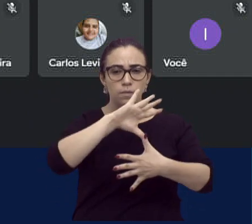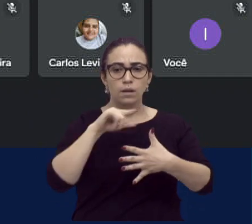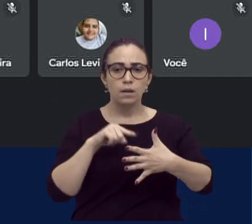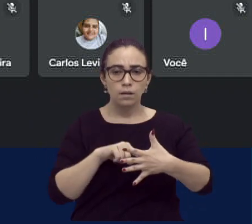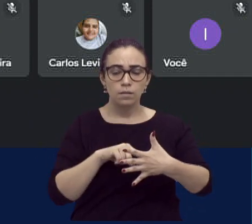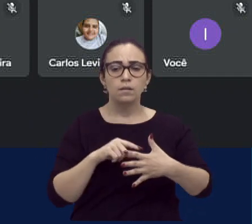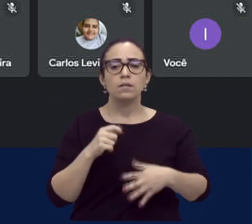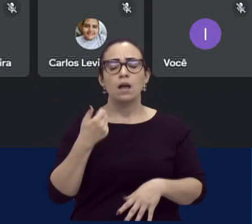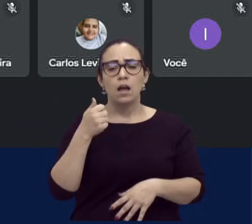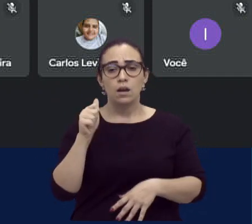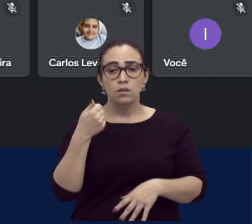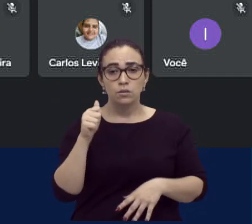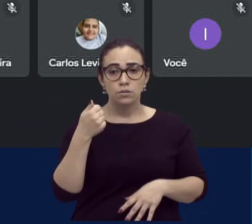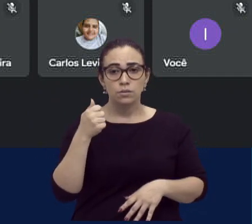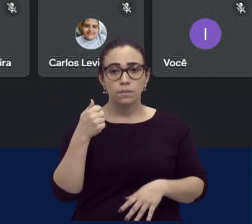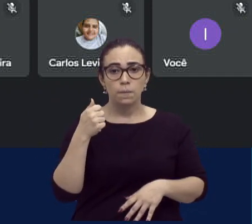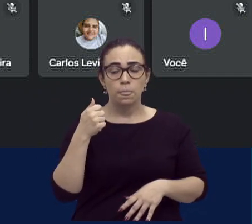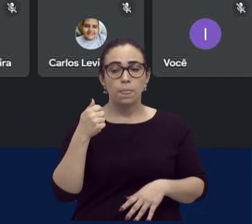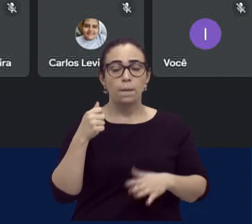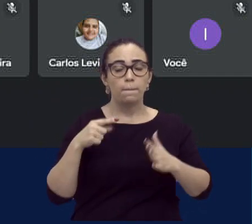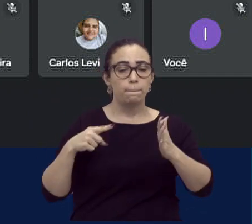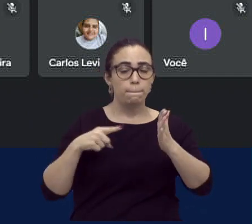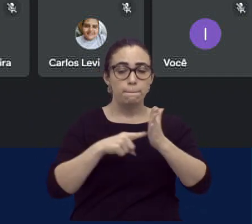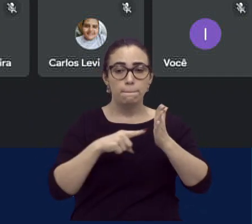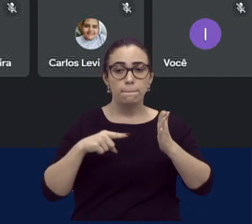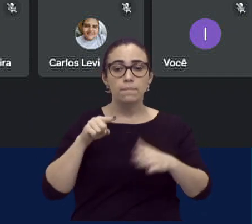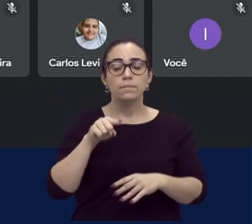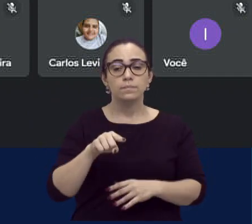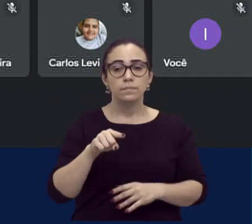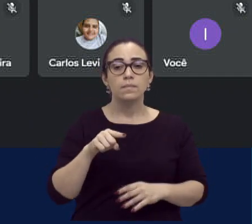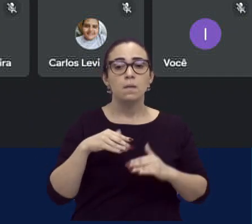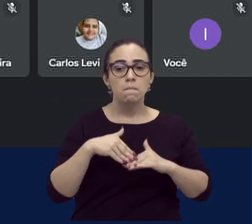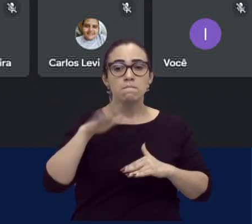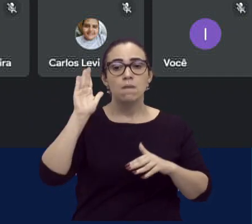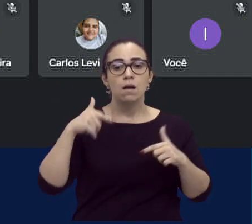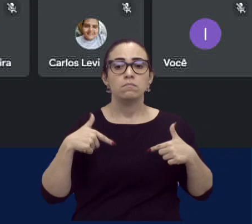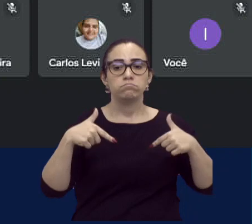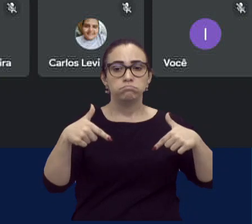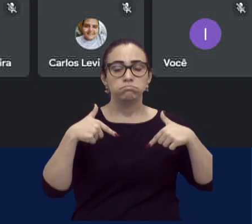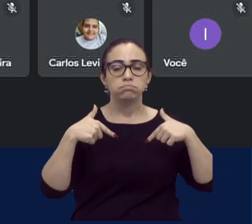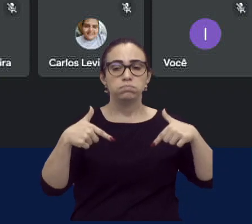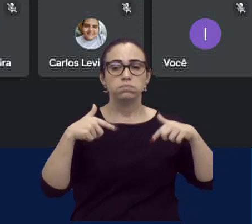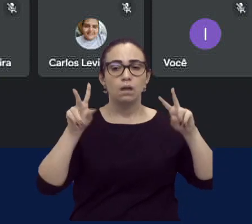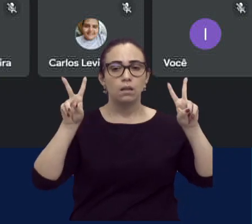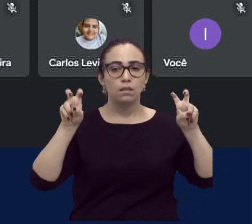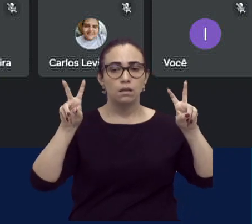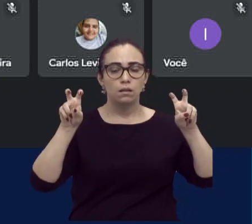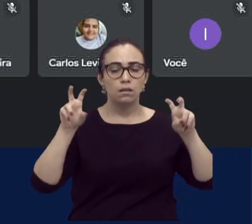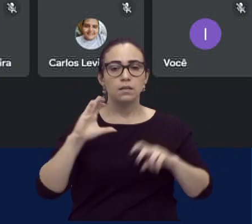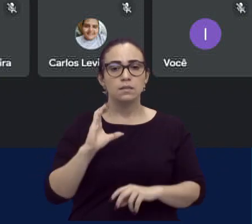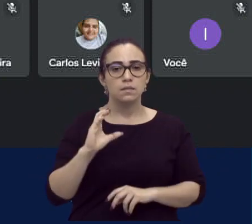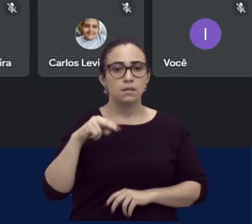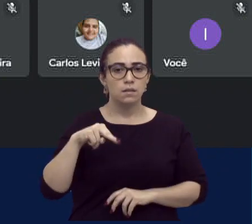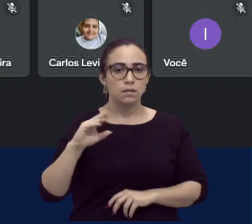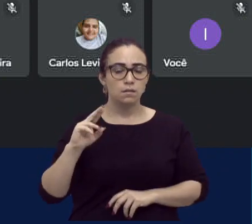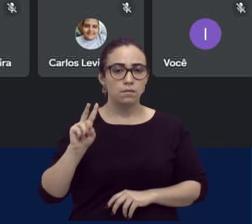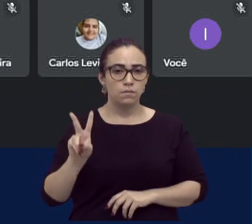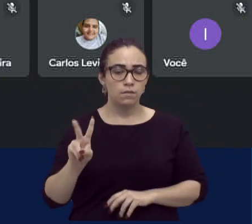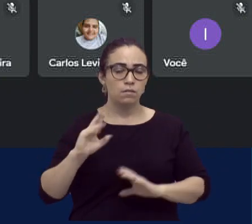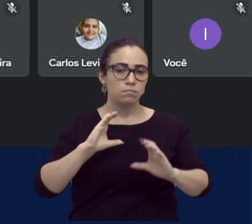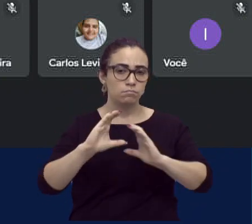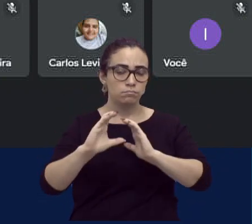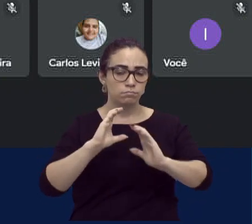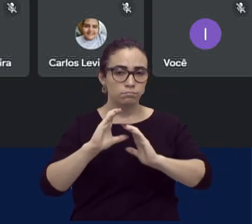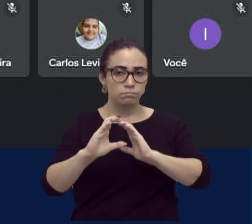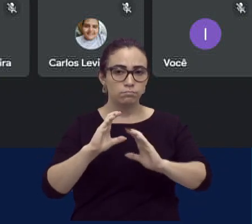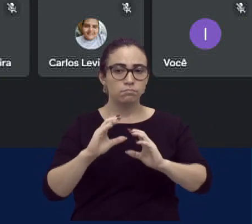a Argentina é o país que está mais à frente na questão da comunicação não violenta,